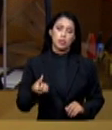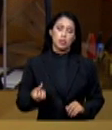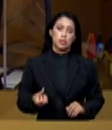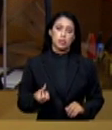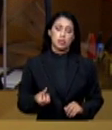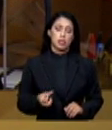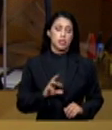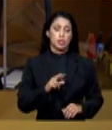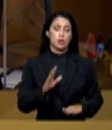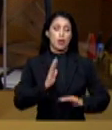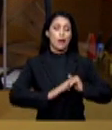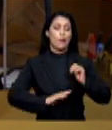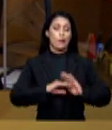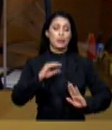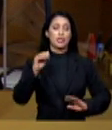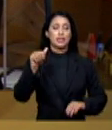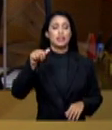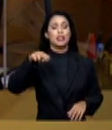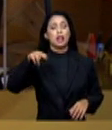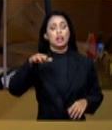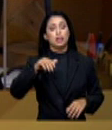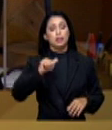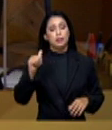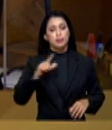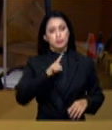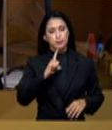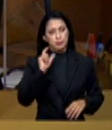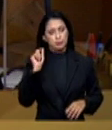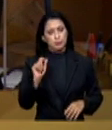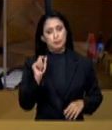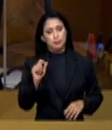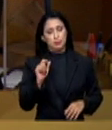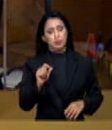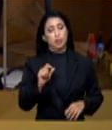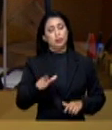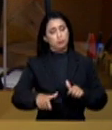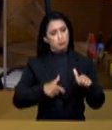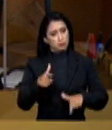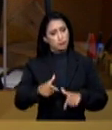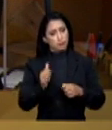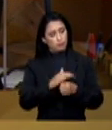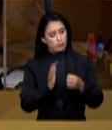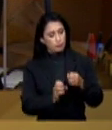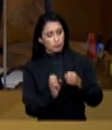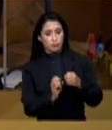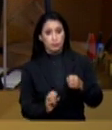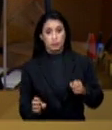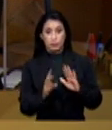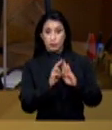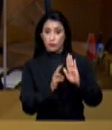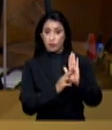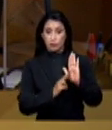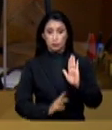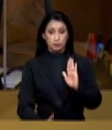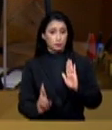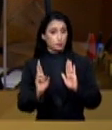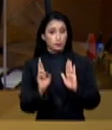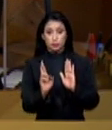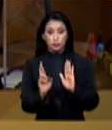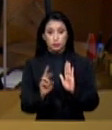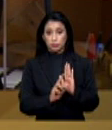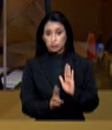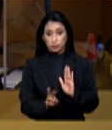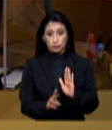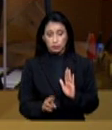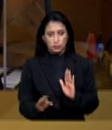a Ana a competência de impor diretamente aos prestadores dos serviços públicos de saneamento básico as suas normas de referência